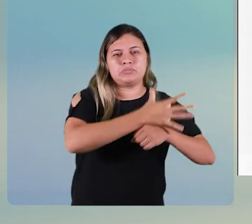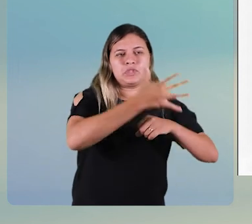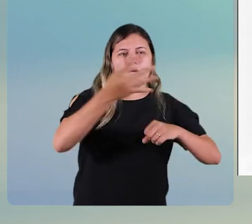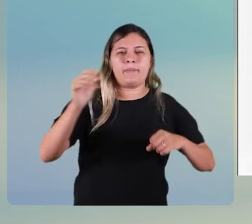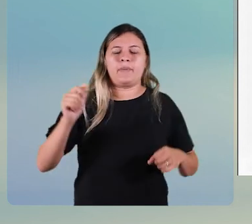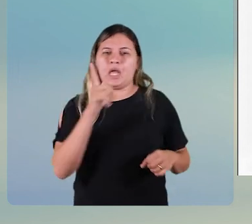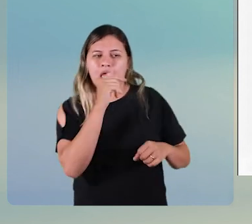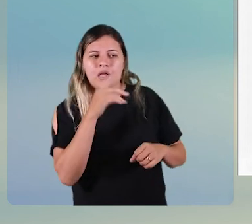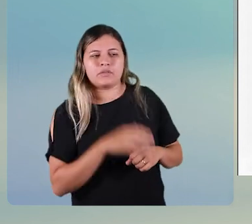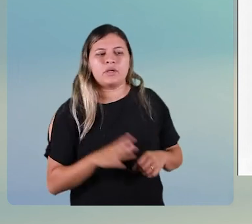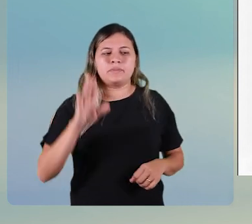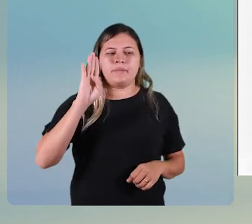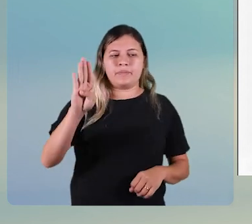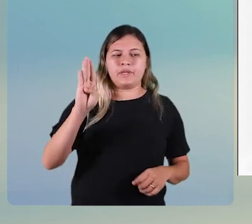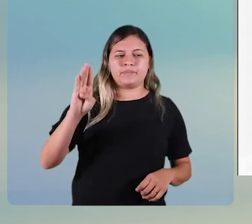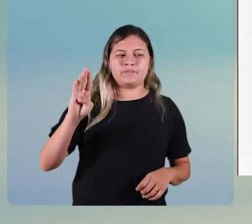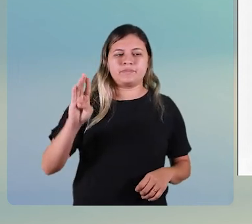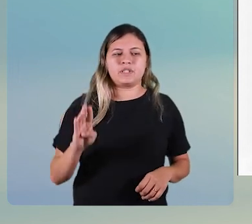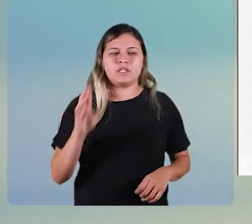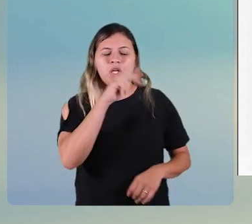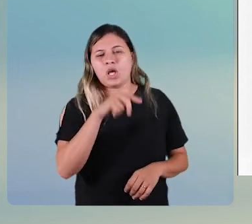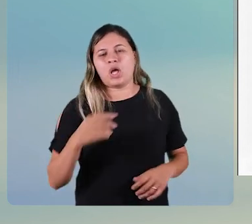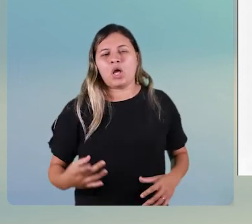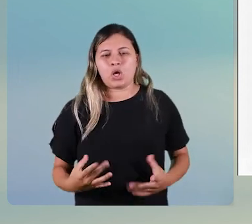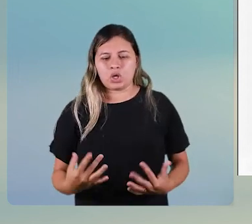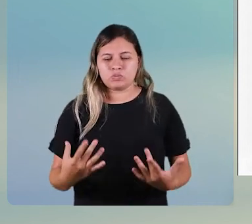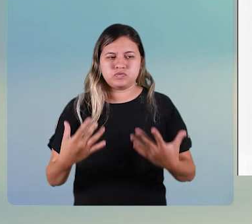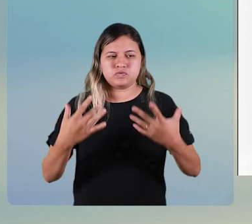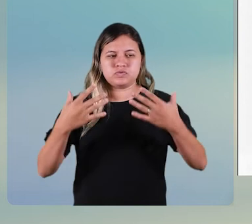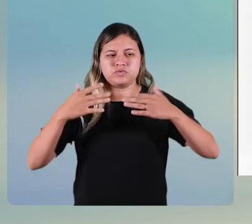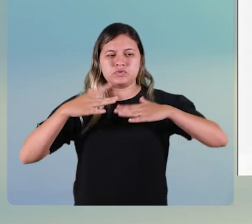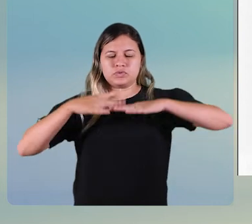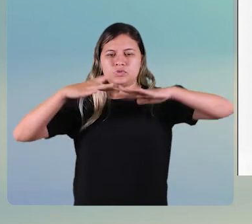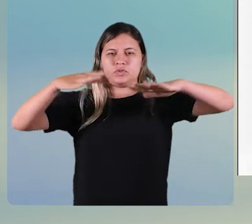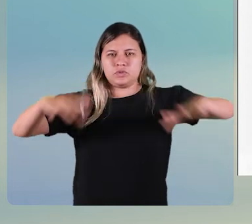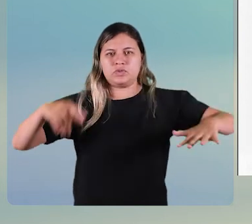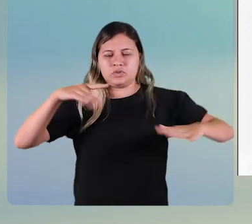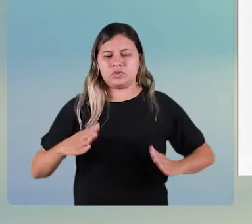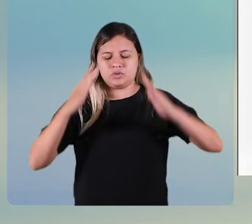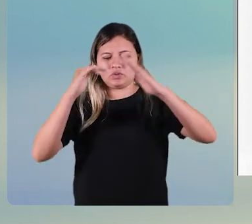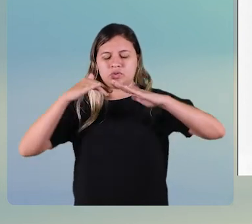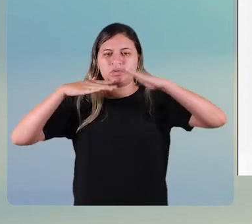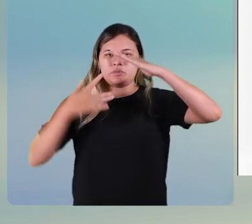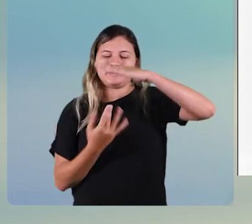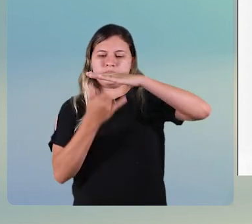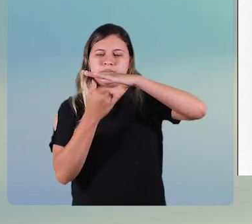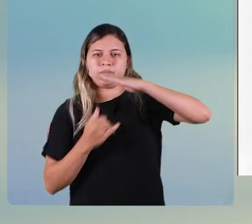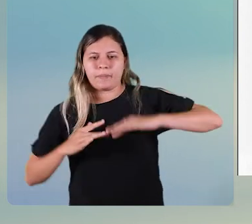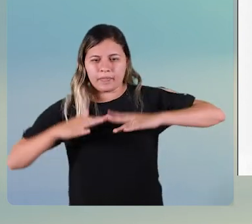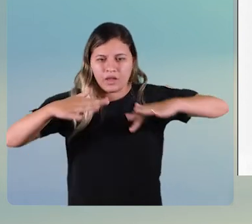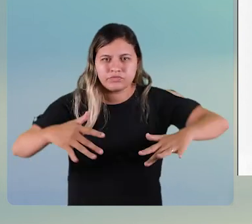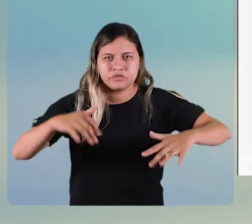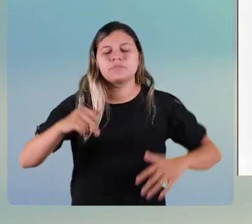processo? É esse mesmo, né? Letra B, né? Mas vamos ver as outras. Que é justamente o vapor que vai ser utilizado